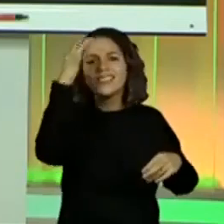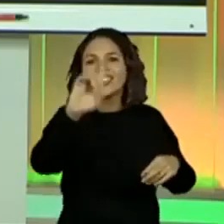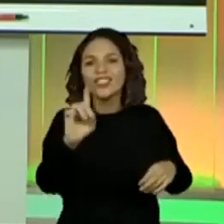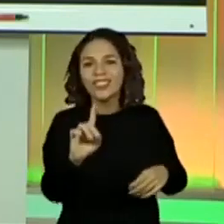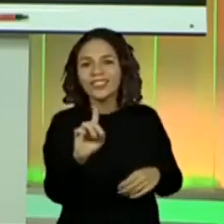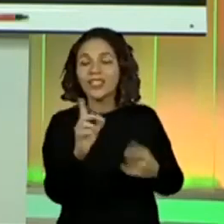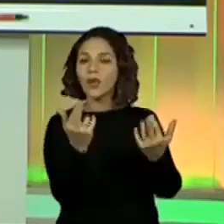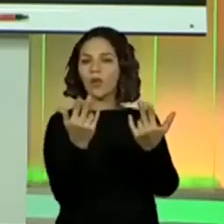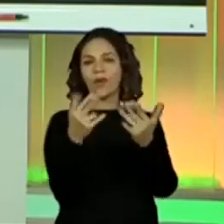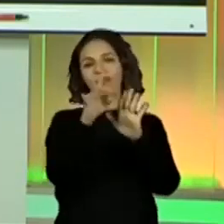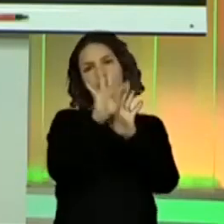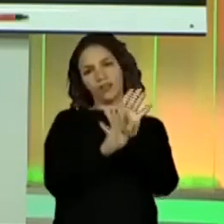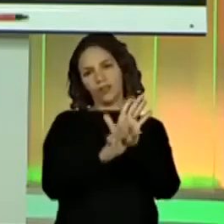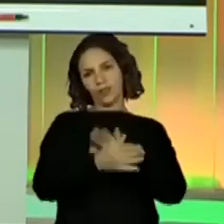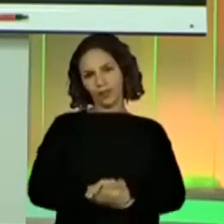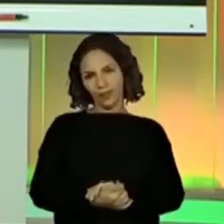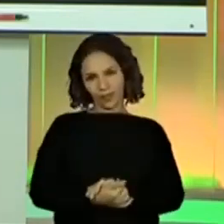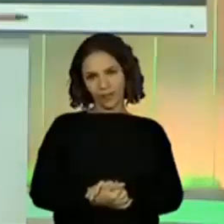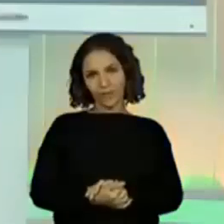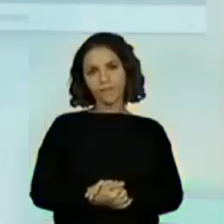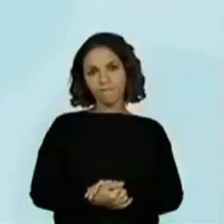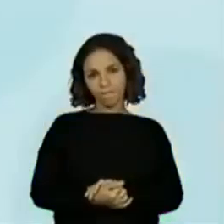ó.